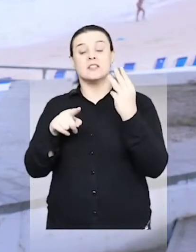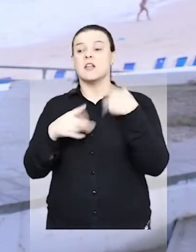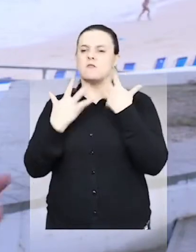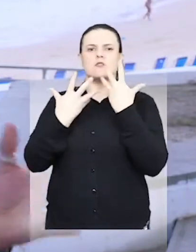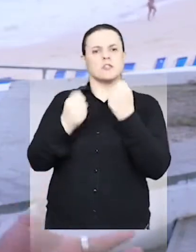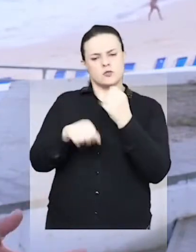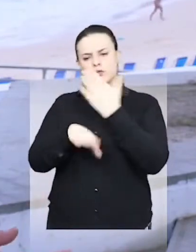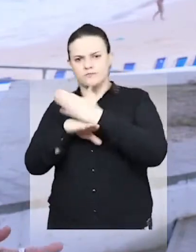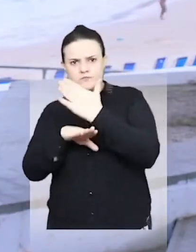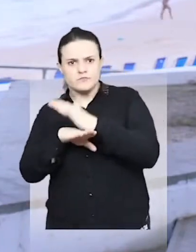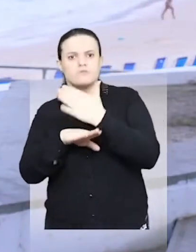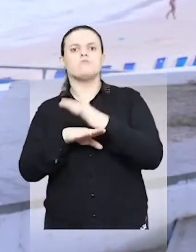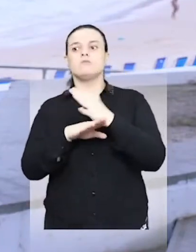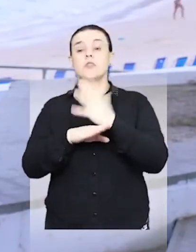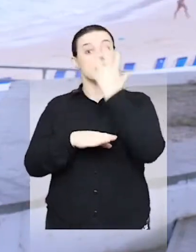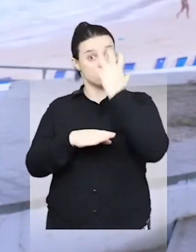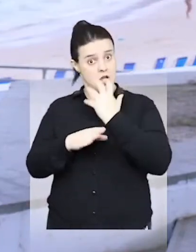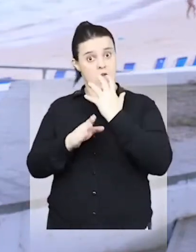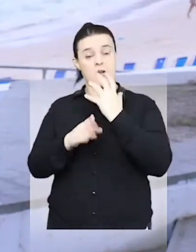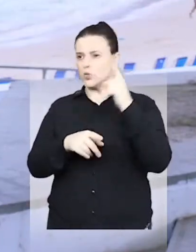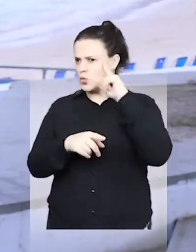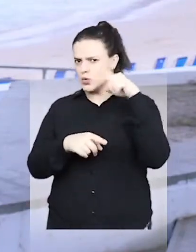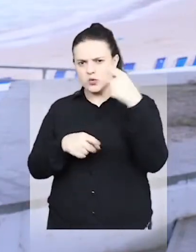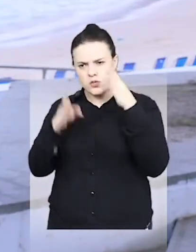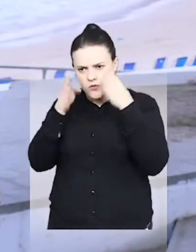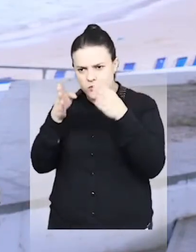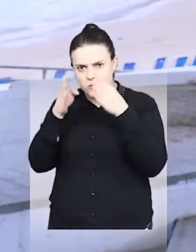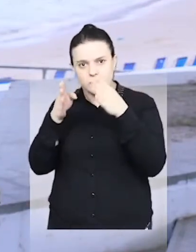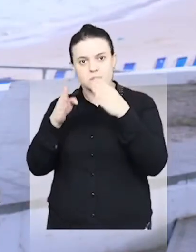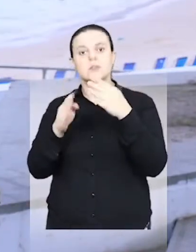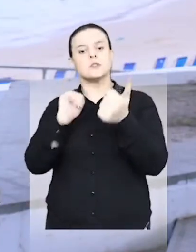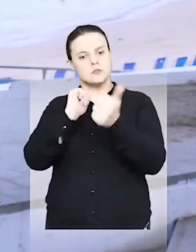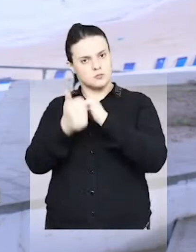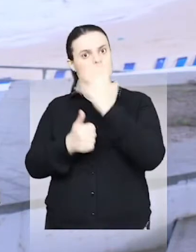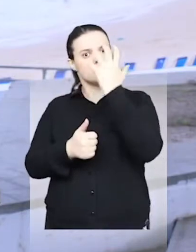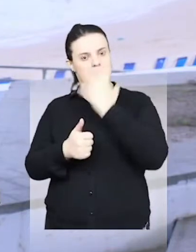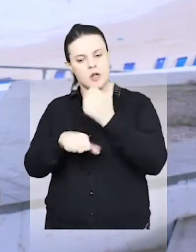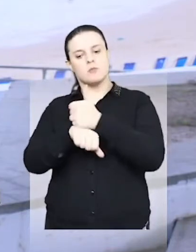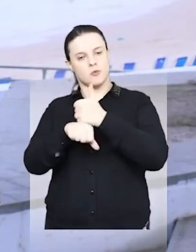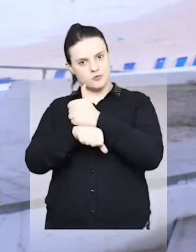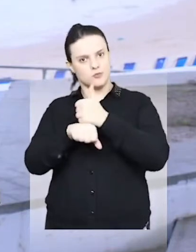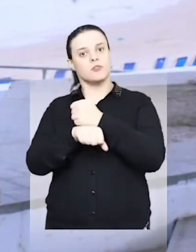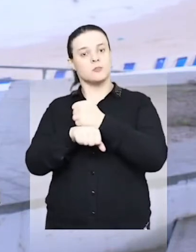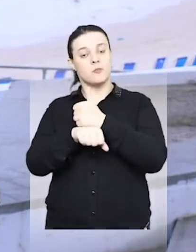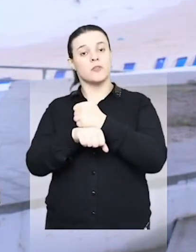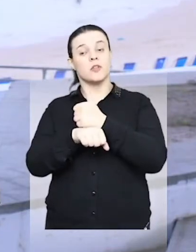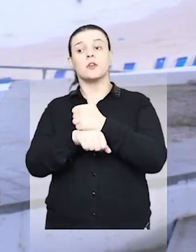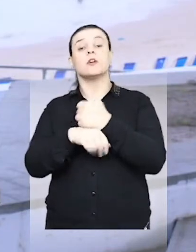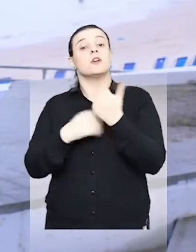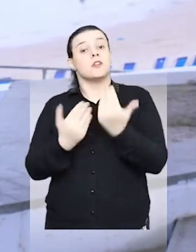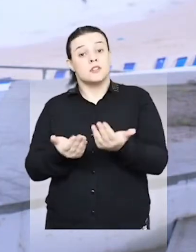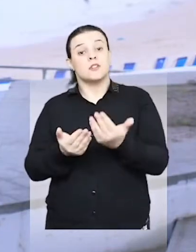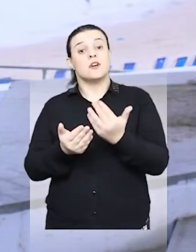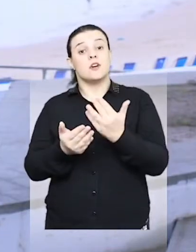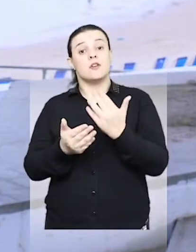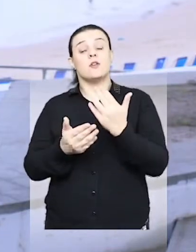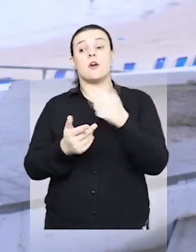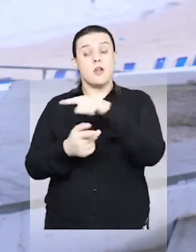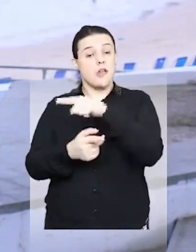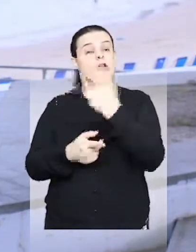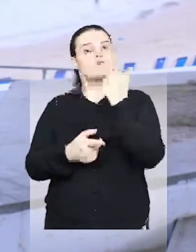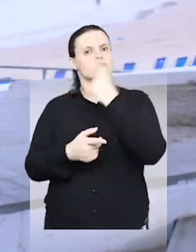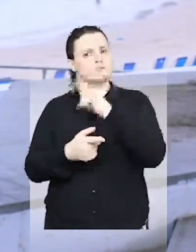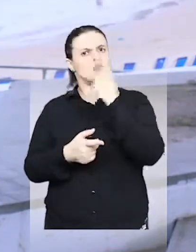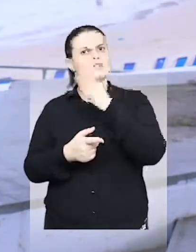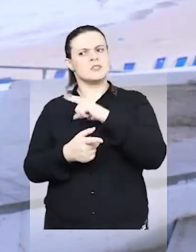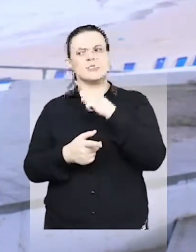Ele abraçou a ideia do treinamento, leva a sério, dia a dia, ele tem o esporte como uma coisa séria, como uma profissão para ele. Então a evolução